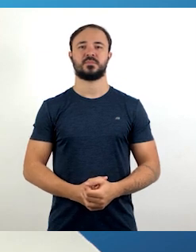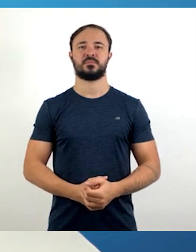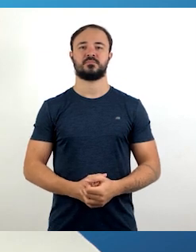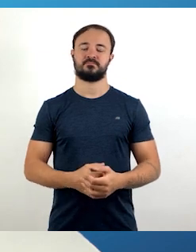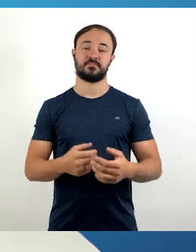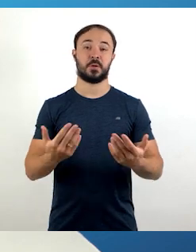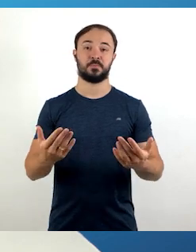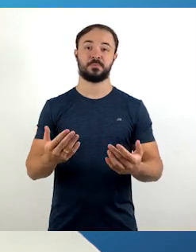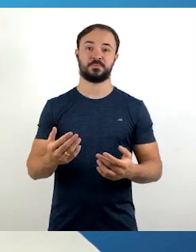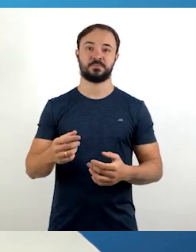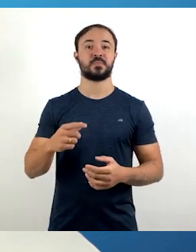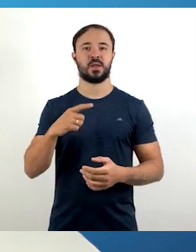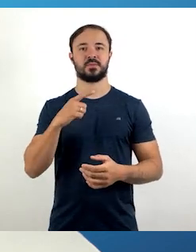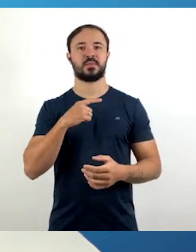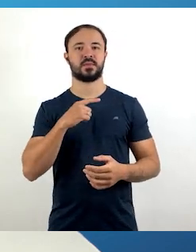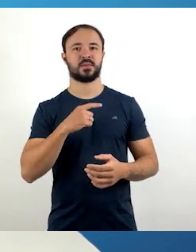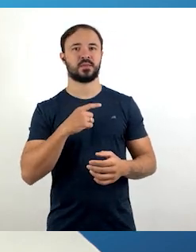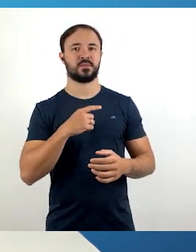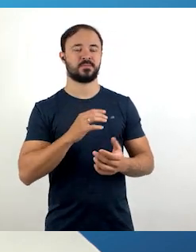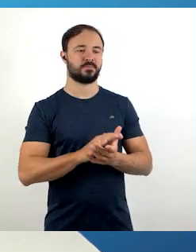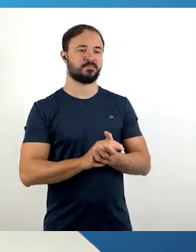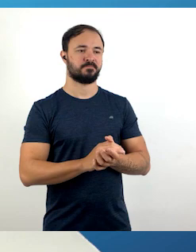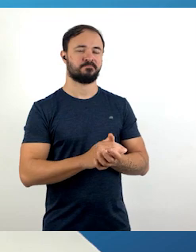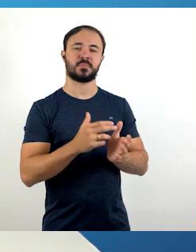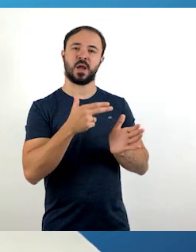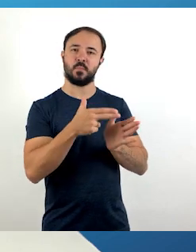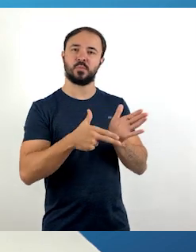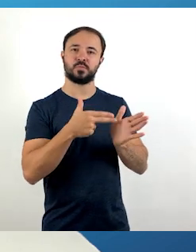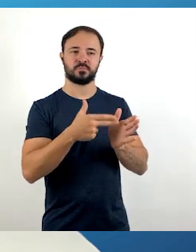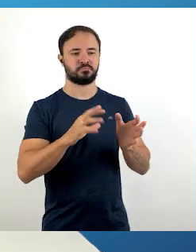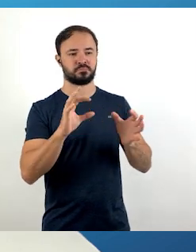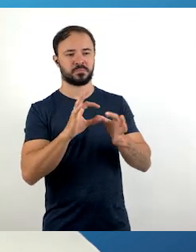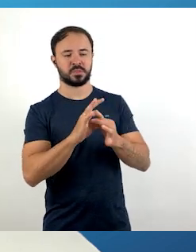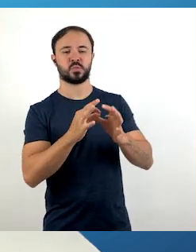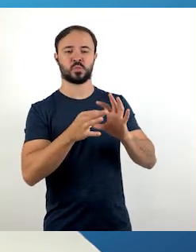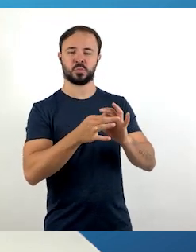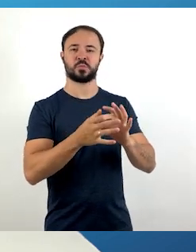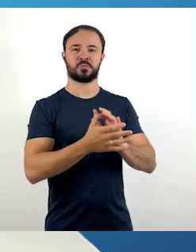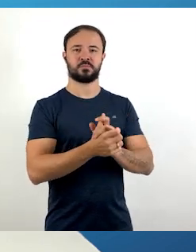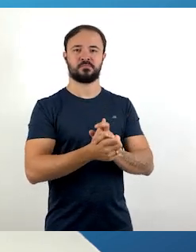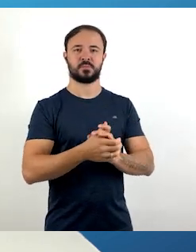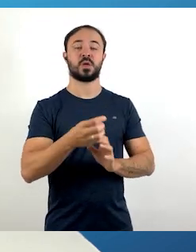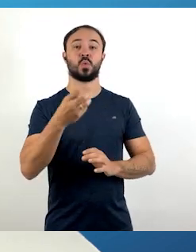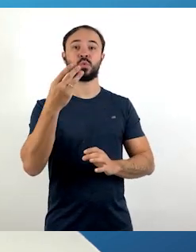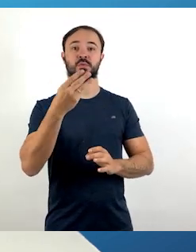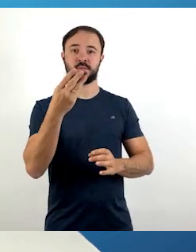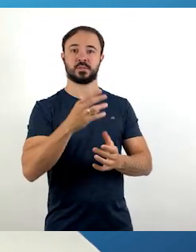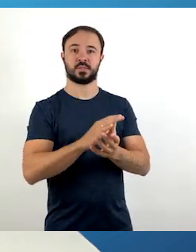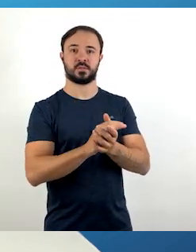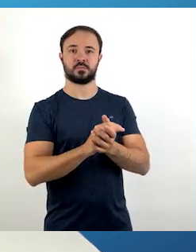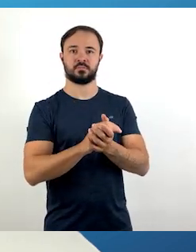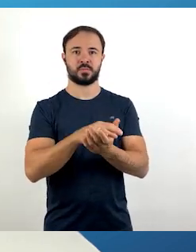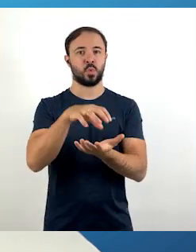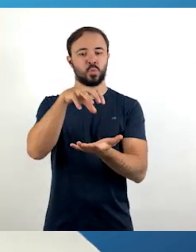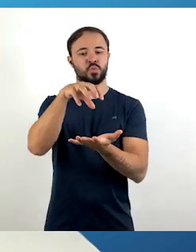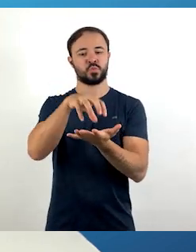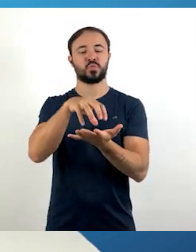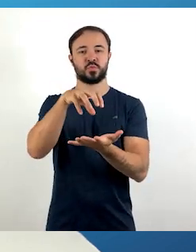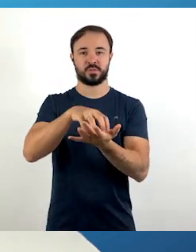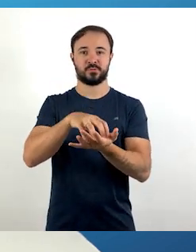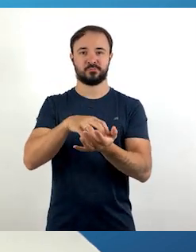E assim nós temos o segundo conjunto de rodas. O terceiro eixo vai sustentar o meio